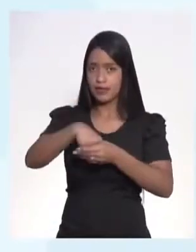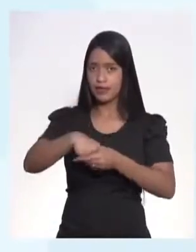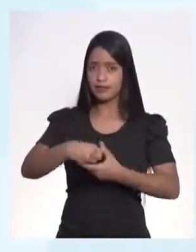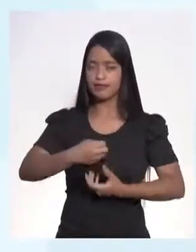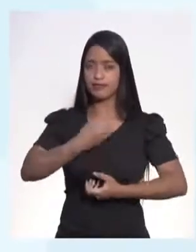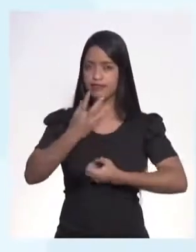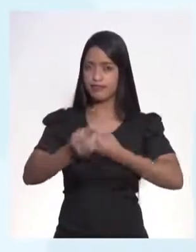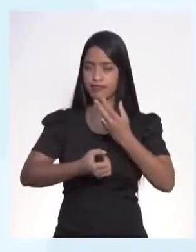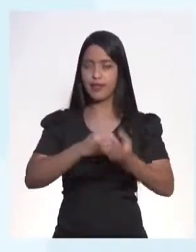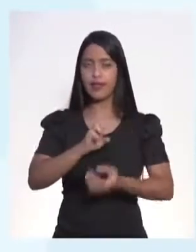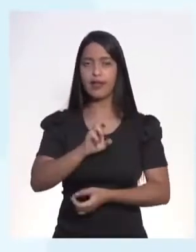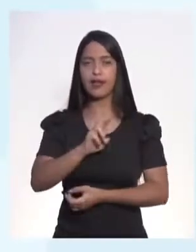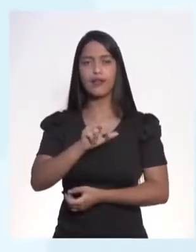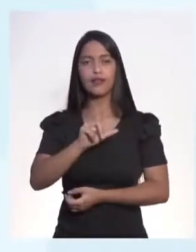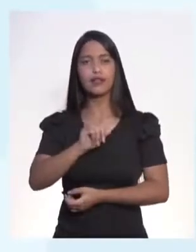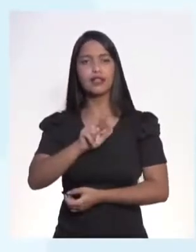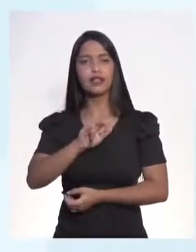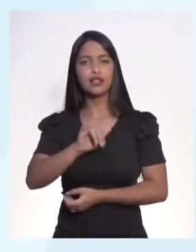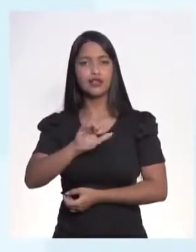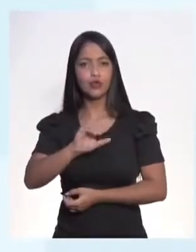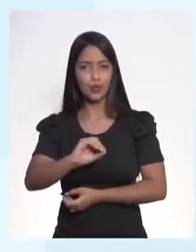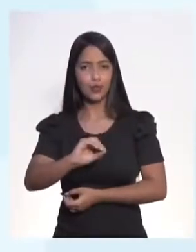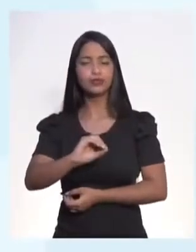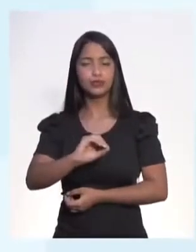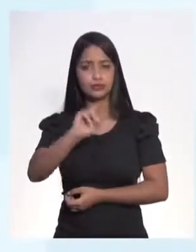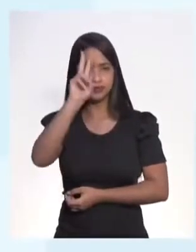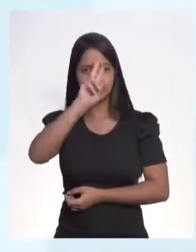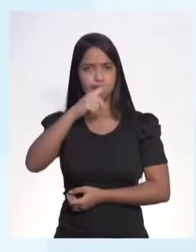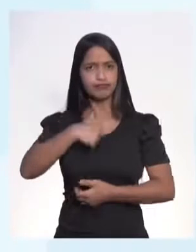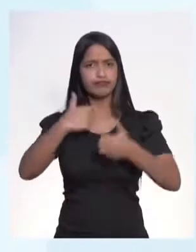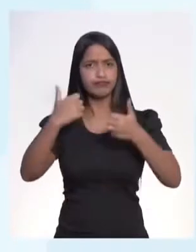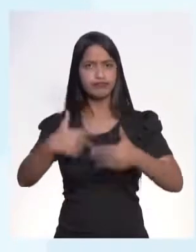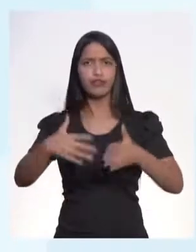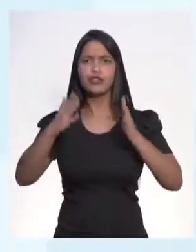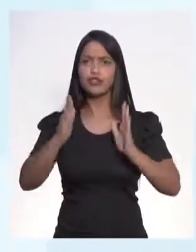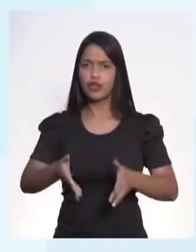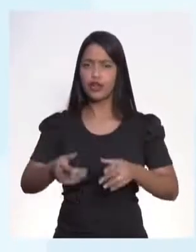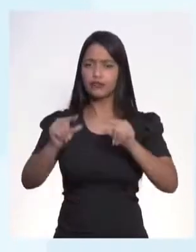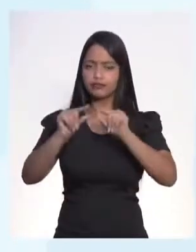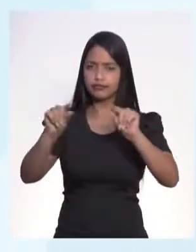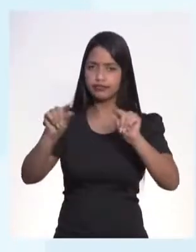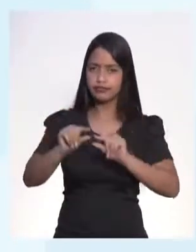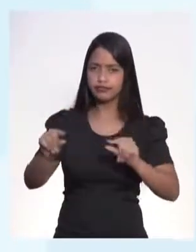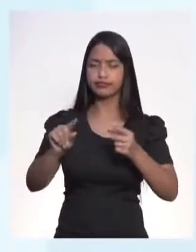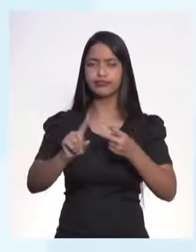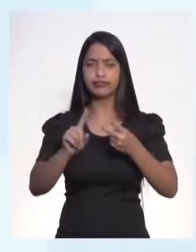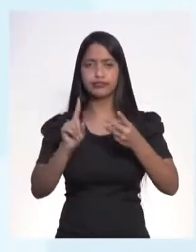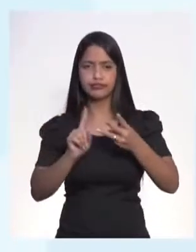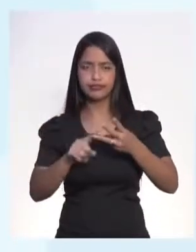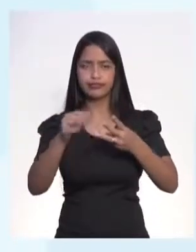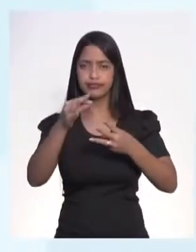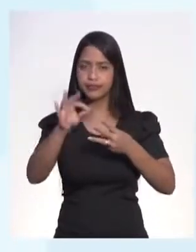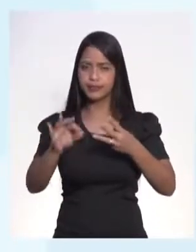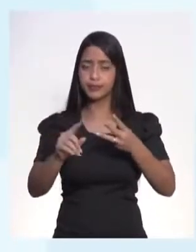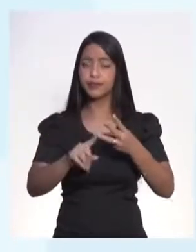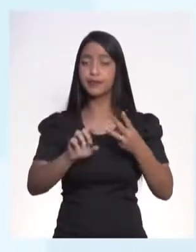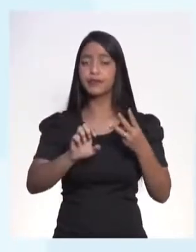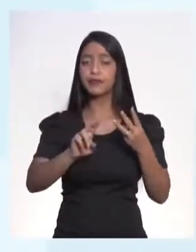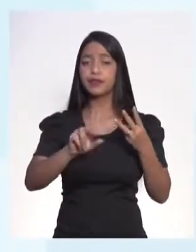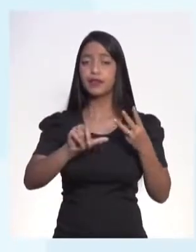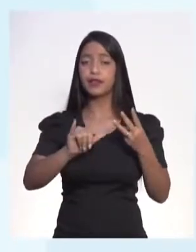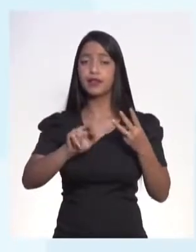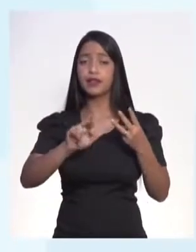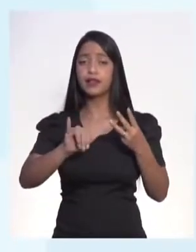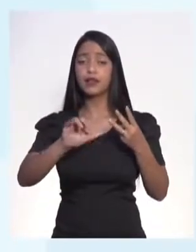lembra que que era esse troço conjunto de versos versos cada linha de um poema o eu lírico ou Will